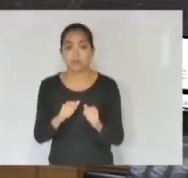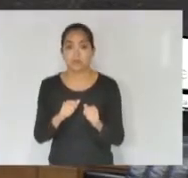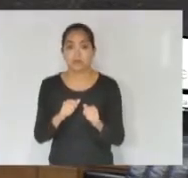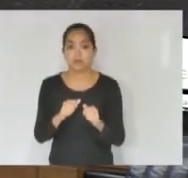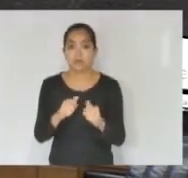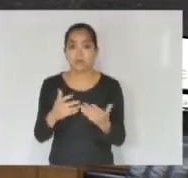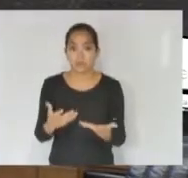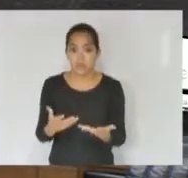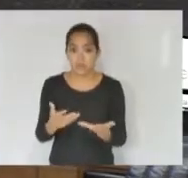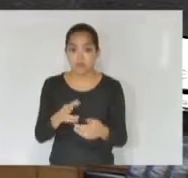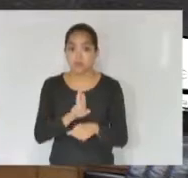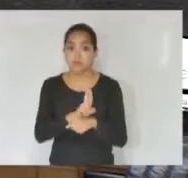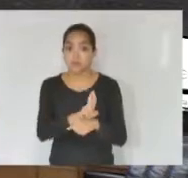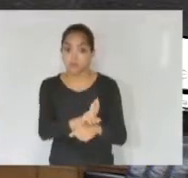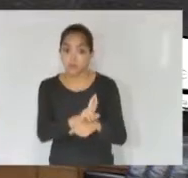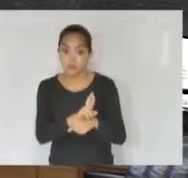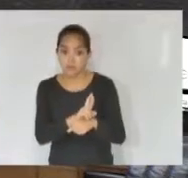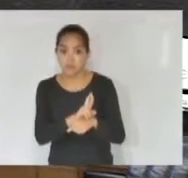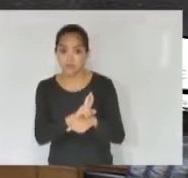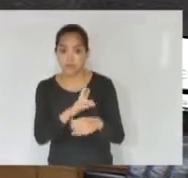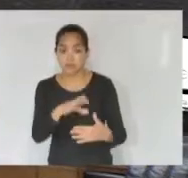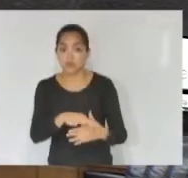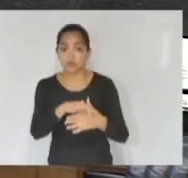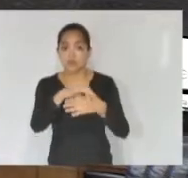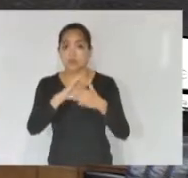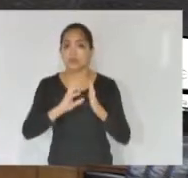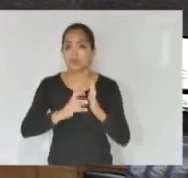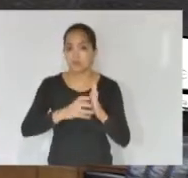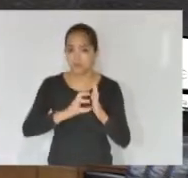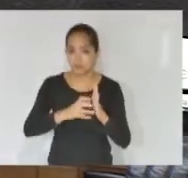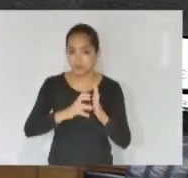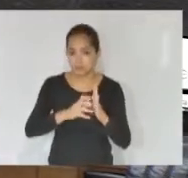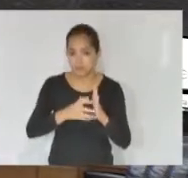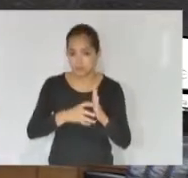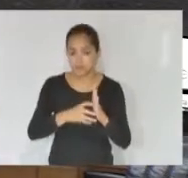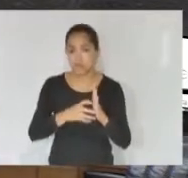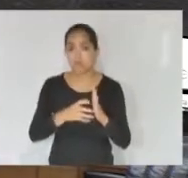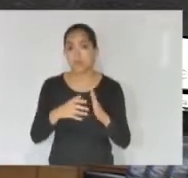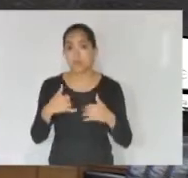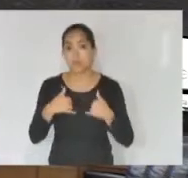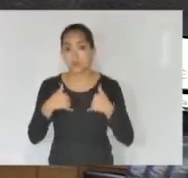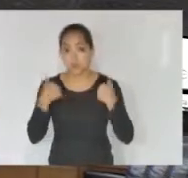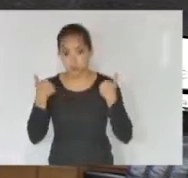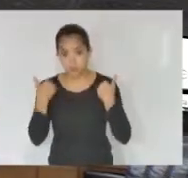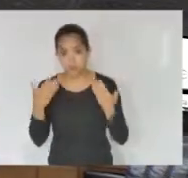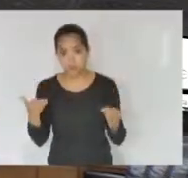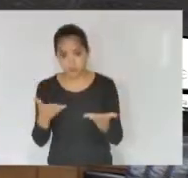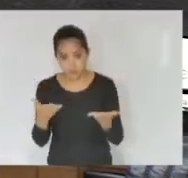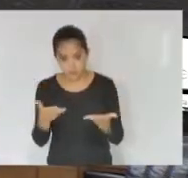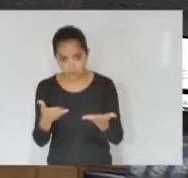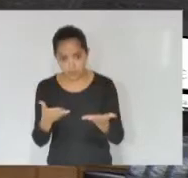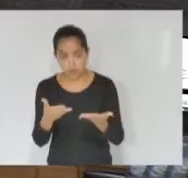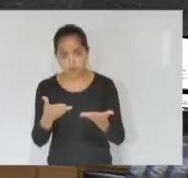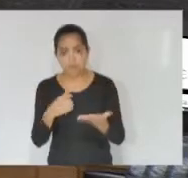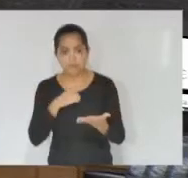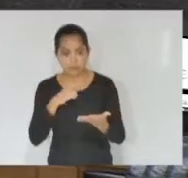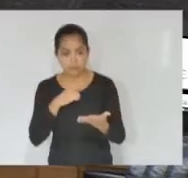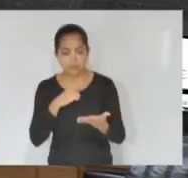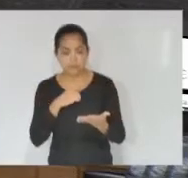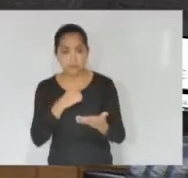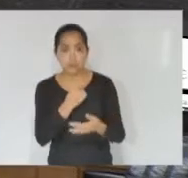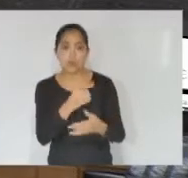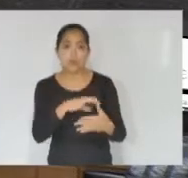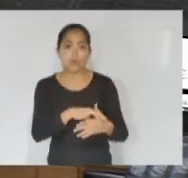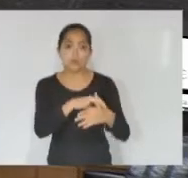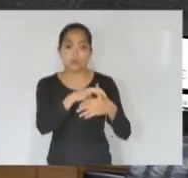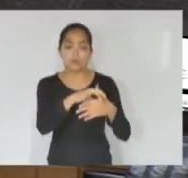altamente representado por um líder de um partido que, orgulhosamente, eu posso dizer que agora temos um líder ali. E um tema